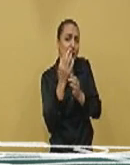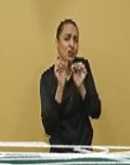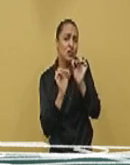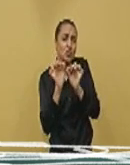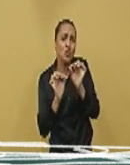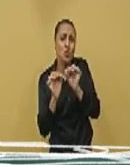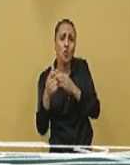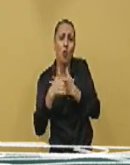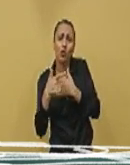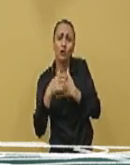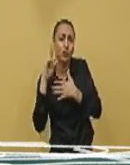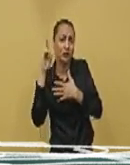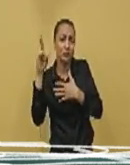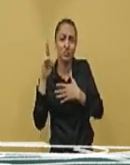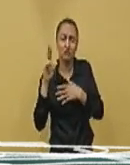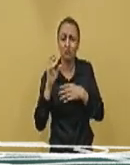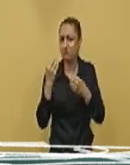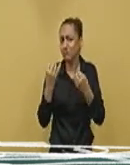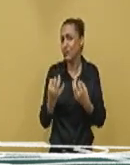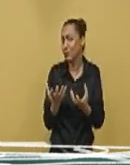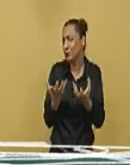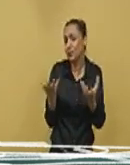claro.